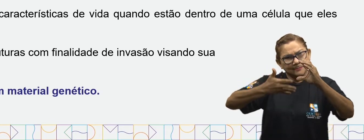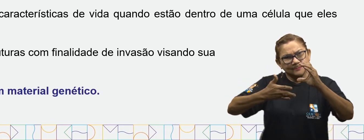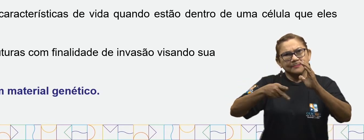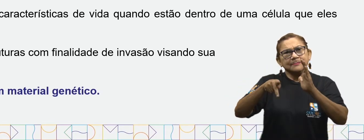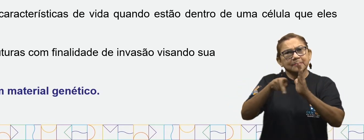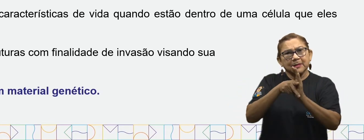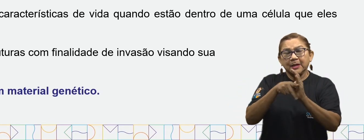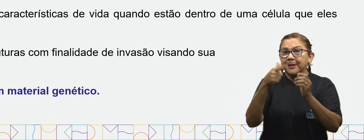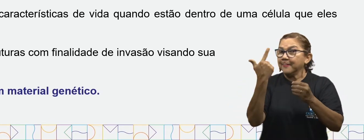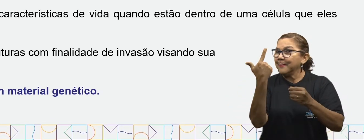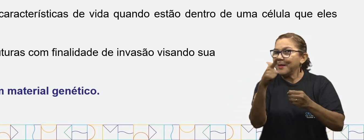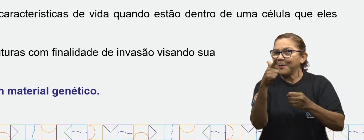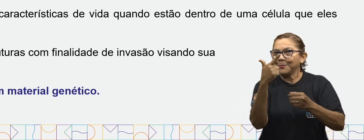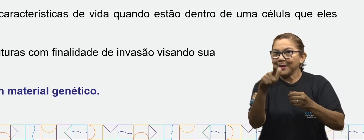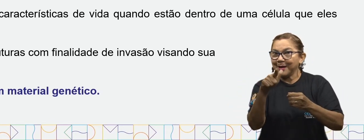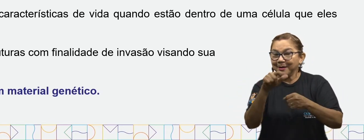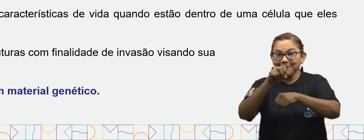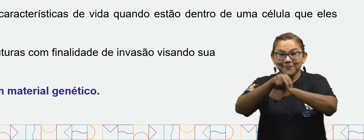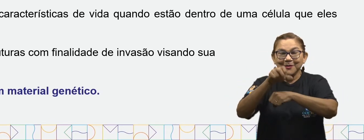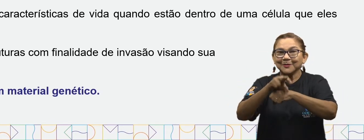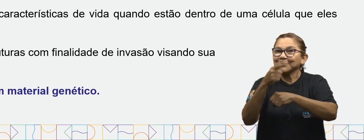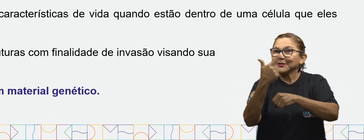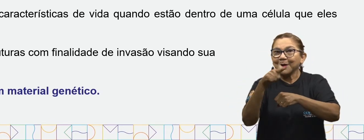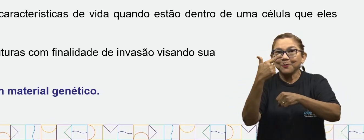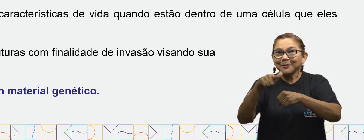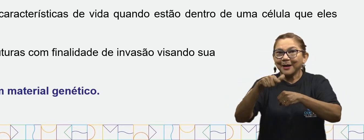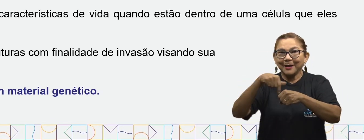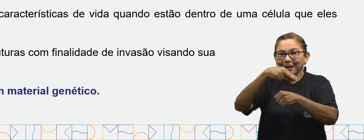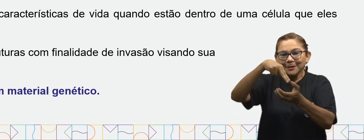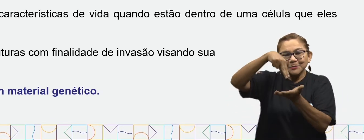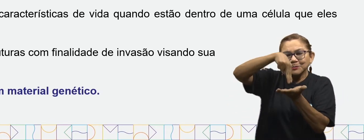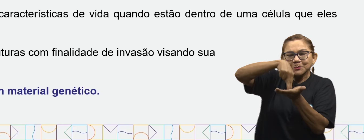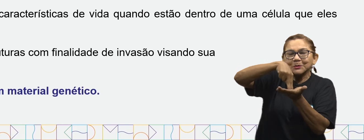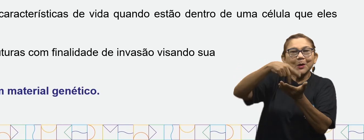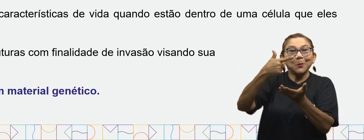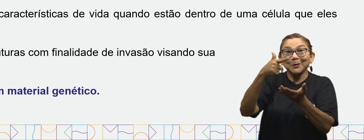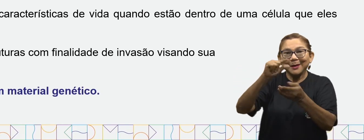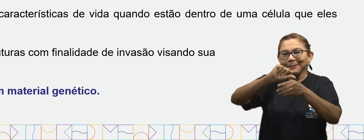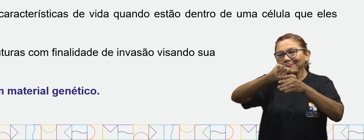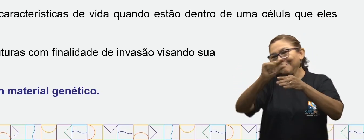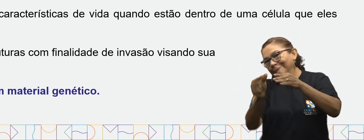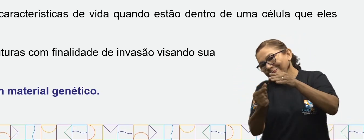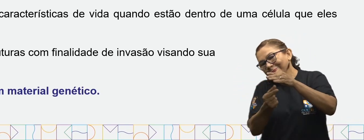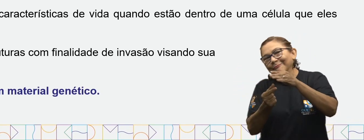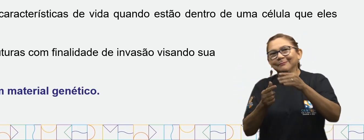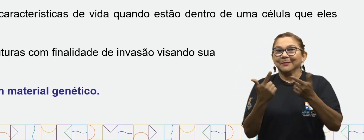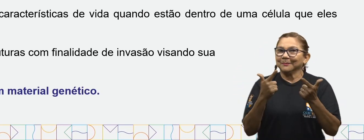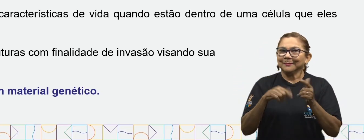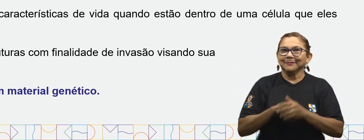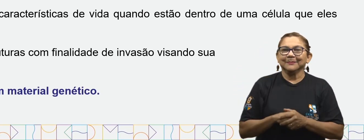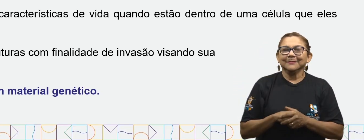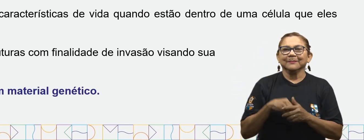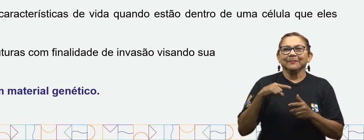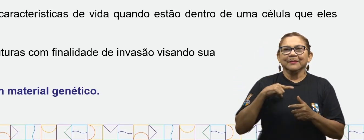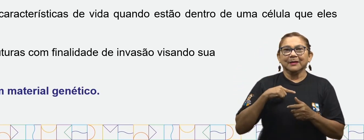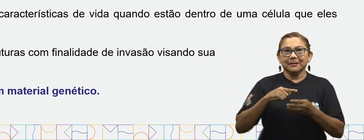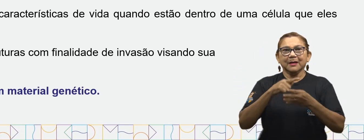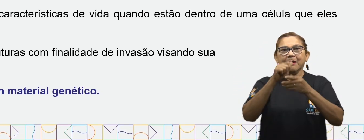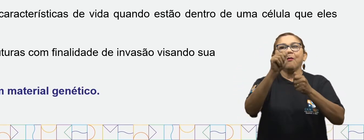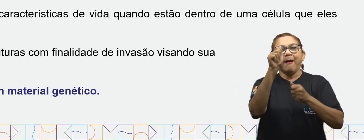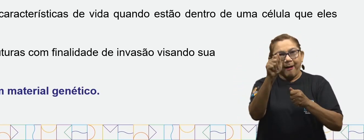a parede do núcleo, chamada de carioteca. A alternativa A, B e C